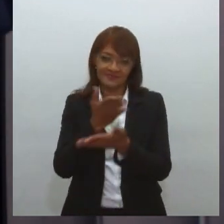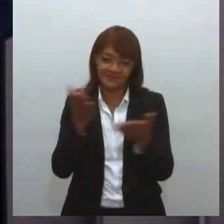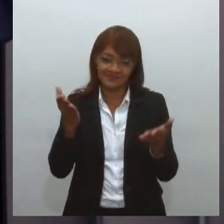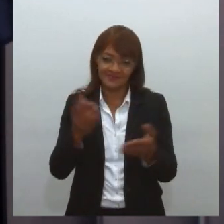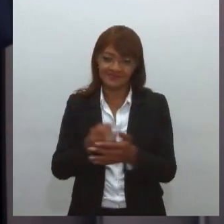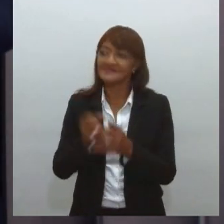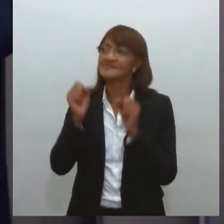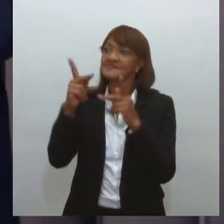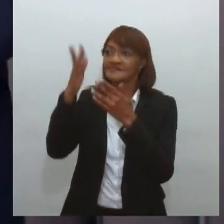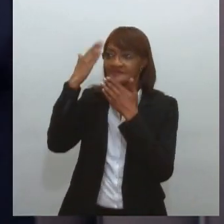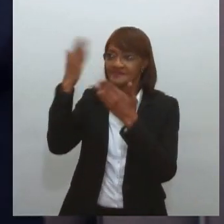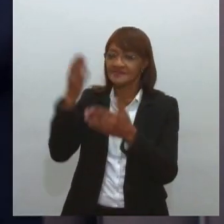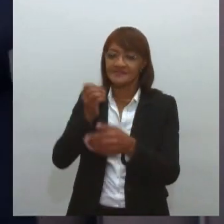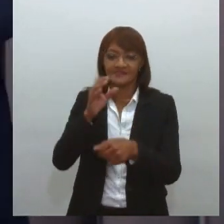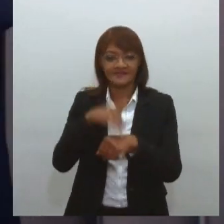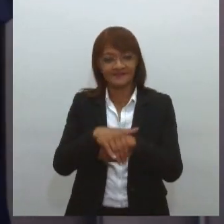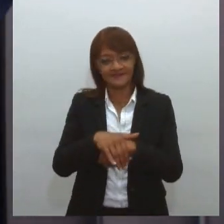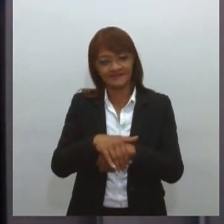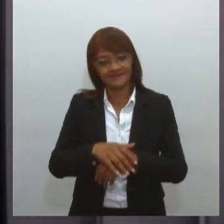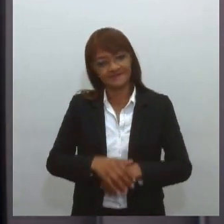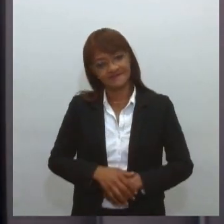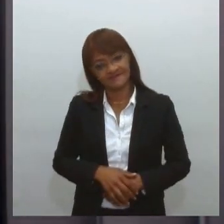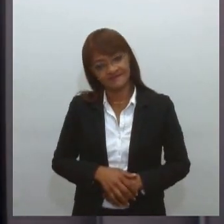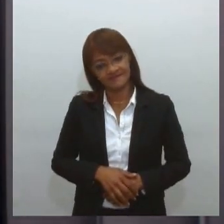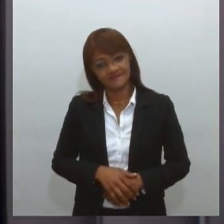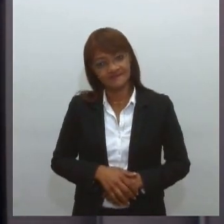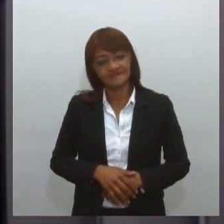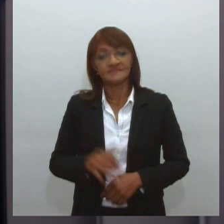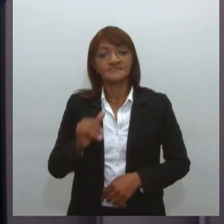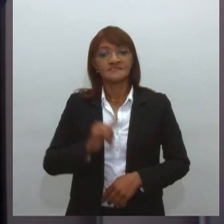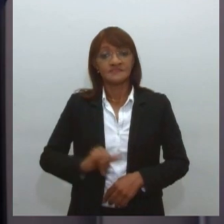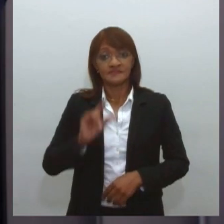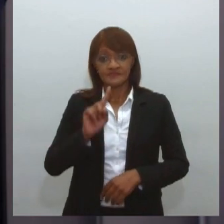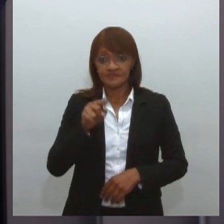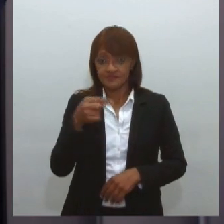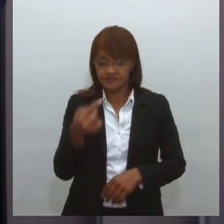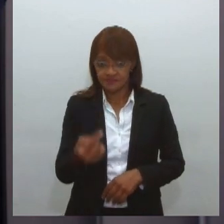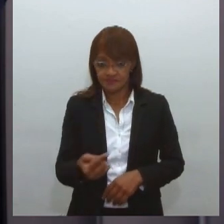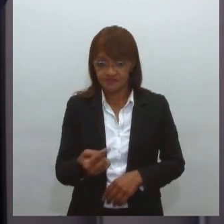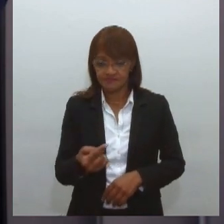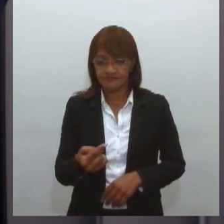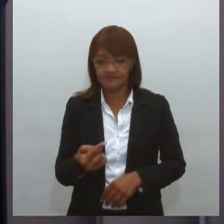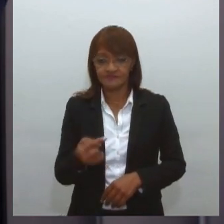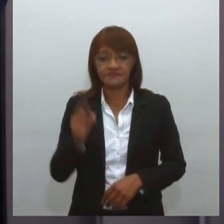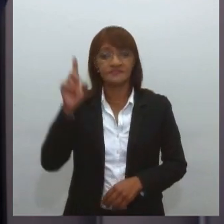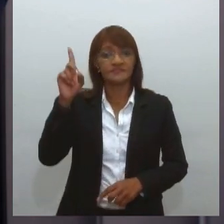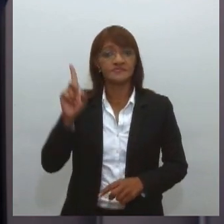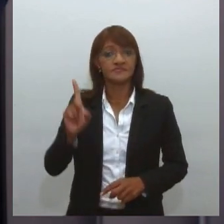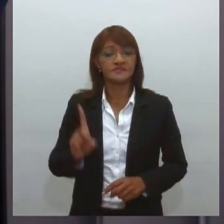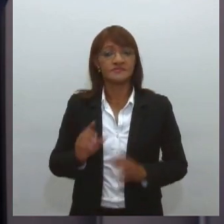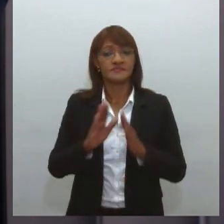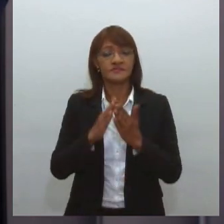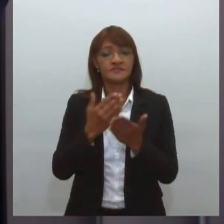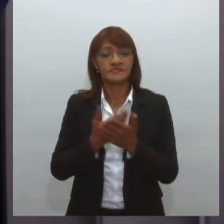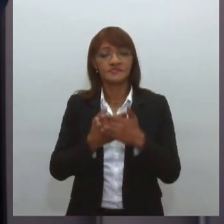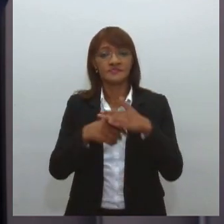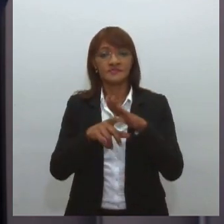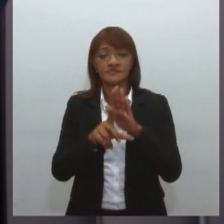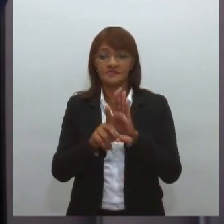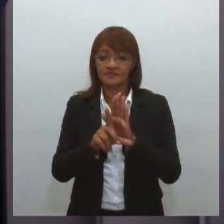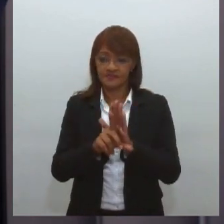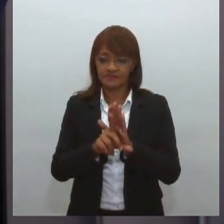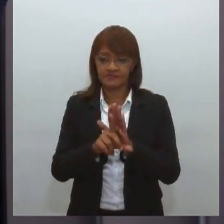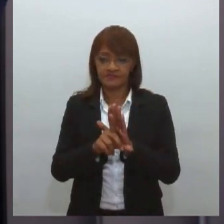boa noite. No próximo bloco, diretora da Escola do Legislativo apresenta